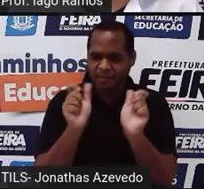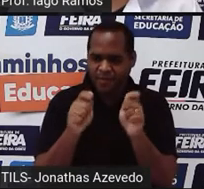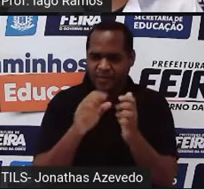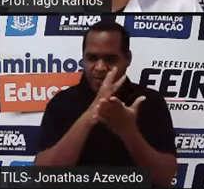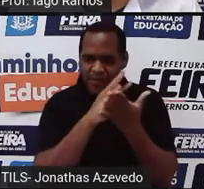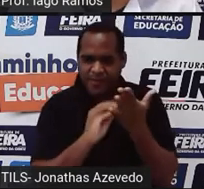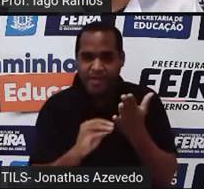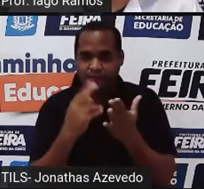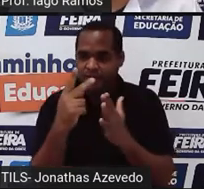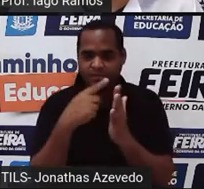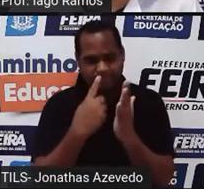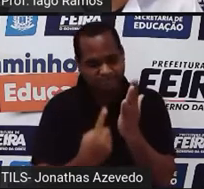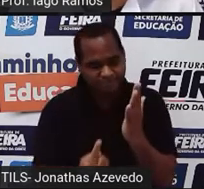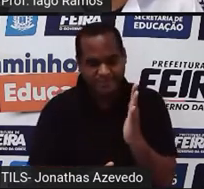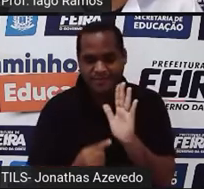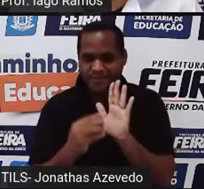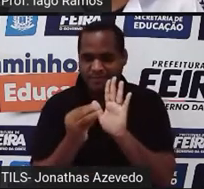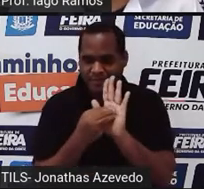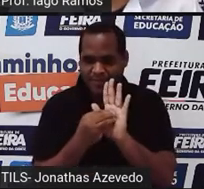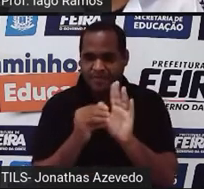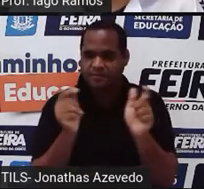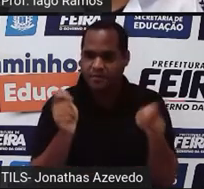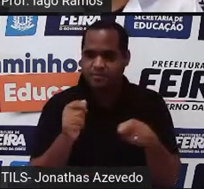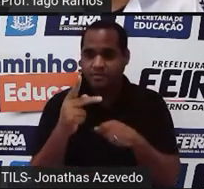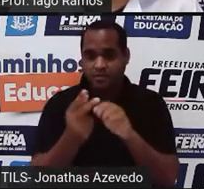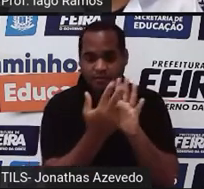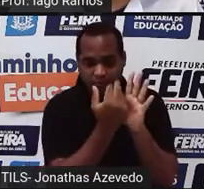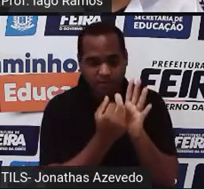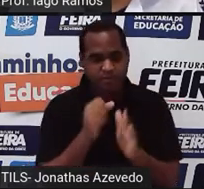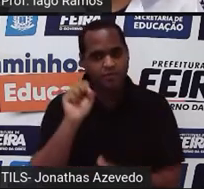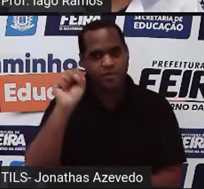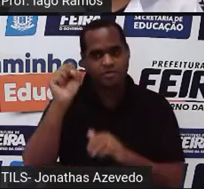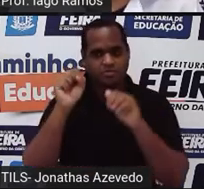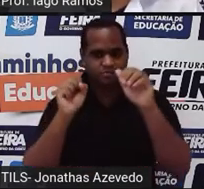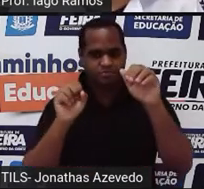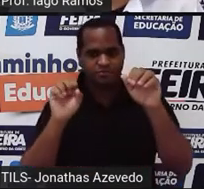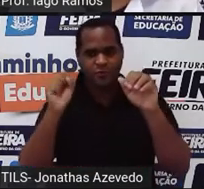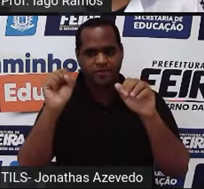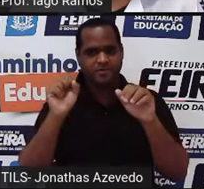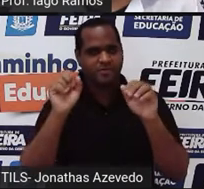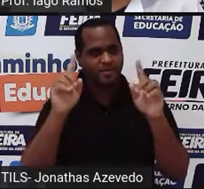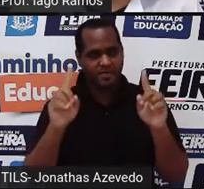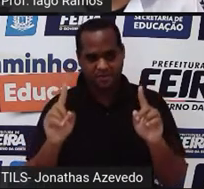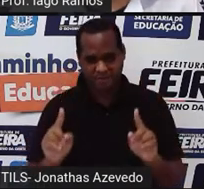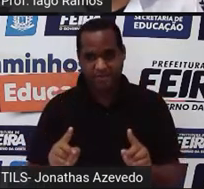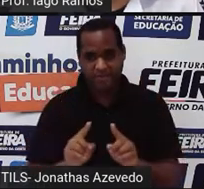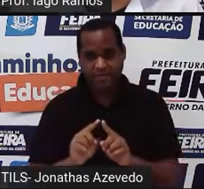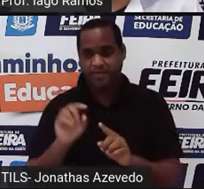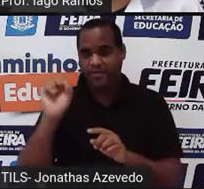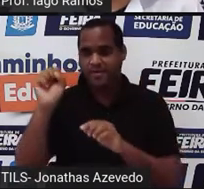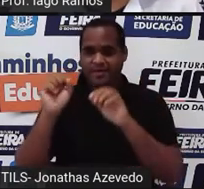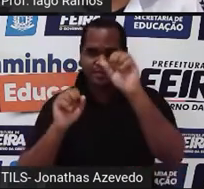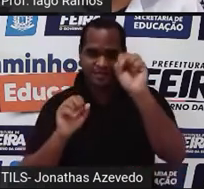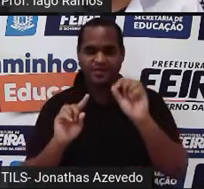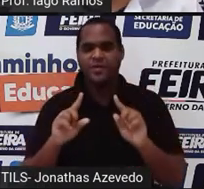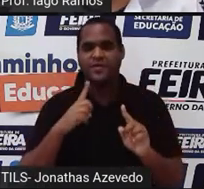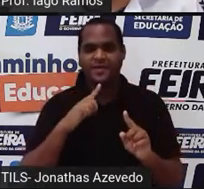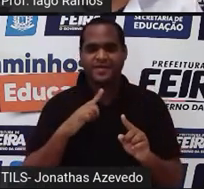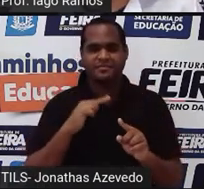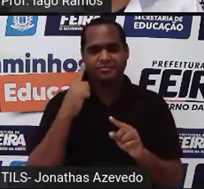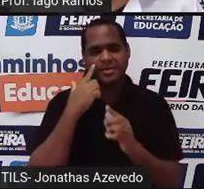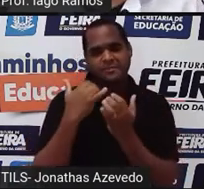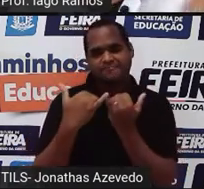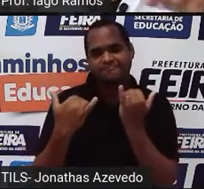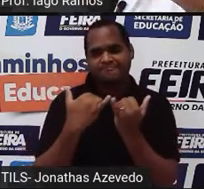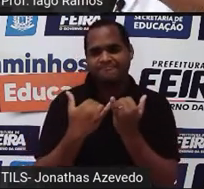essa figura no seu caderno. É uma figura que tem 8 lados, né? Tem ali uma semelhança, quem sabe, de